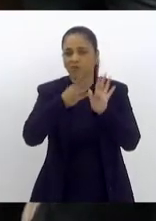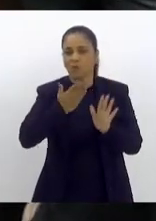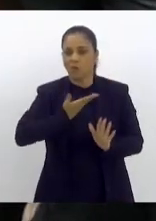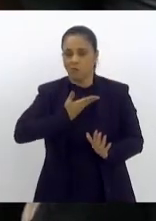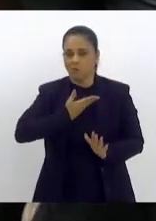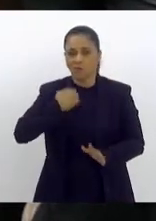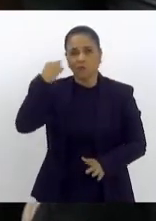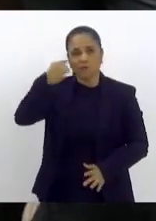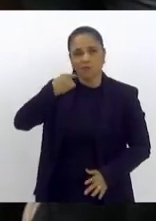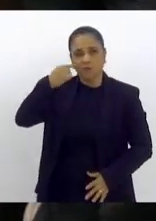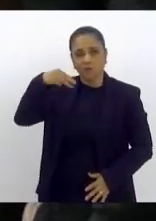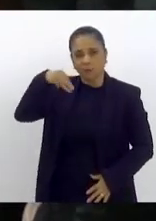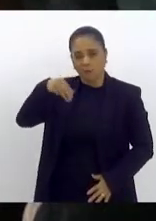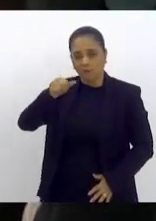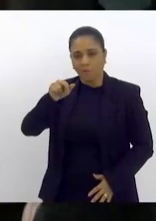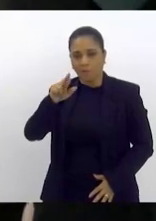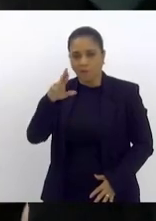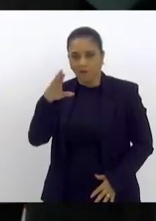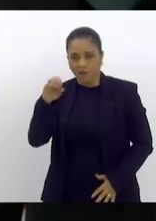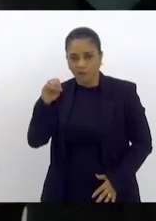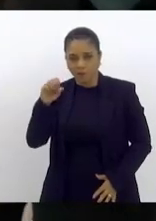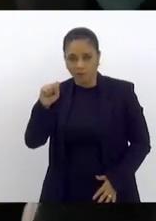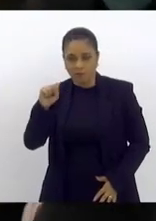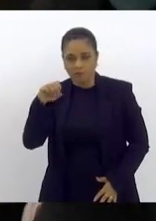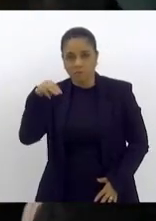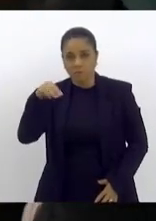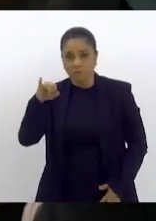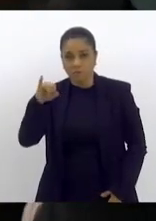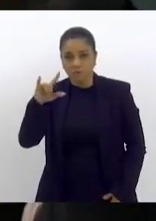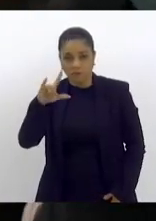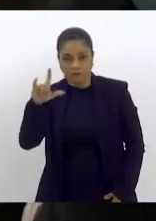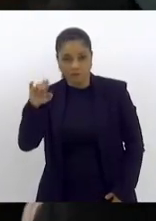deputado Marcos Miller e parabenizá-lo